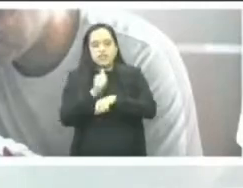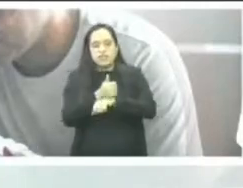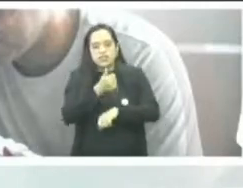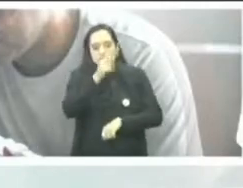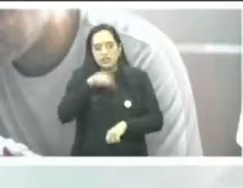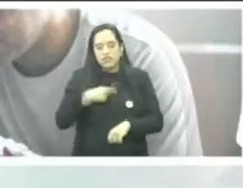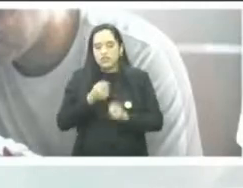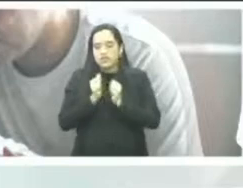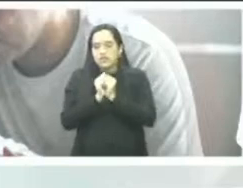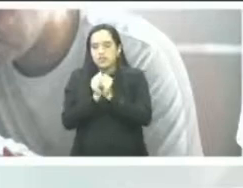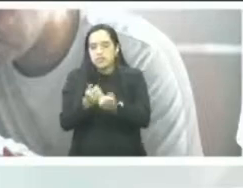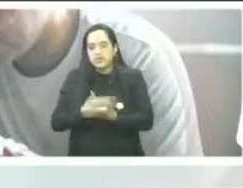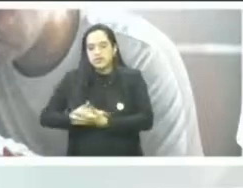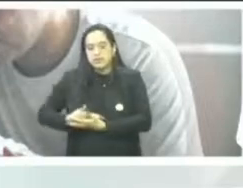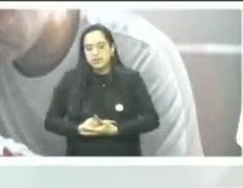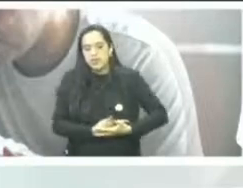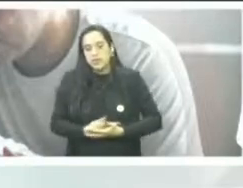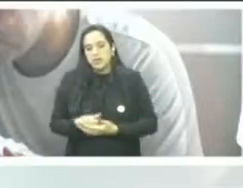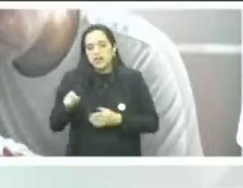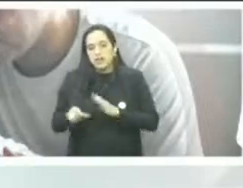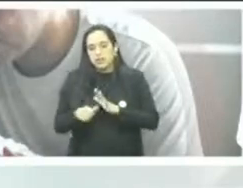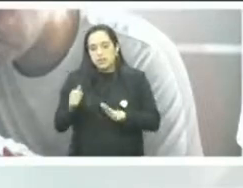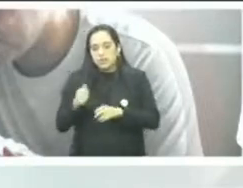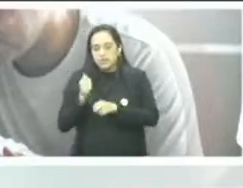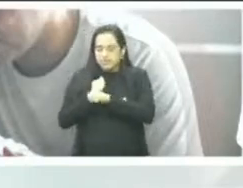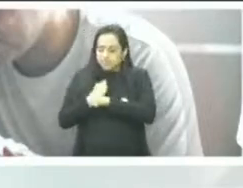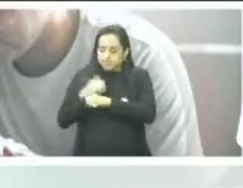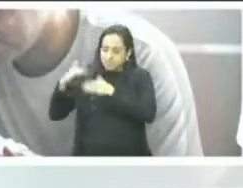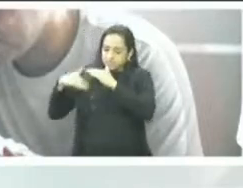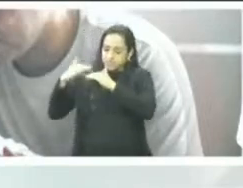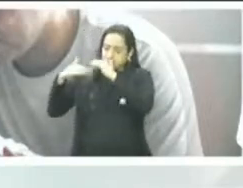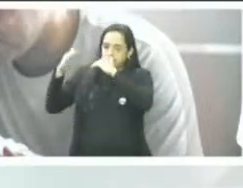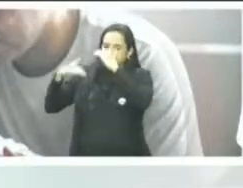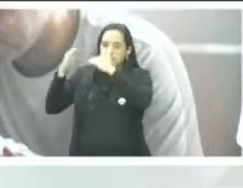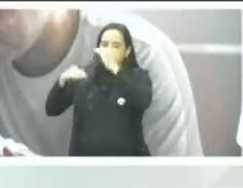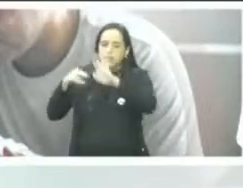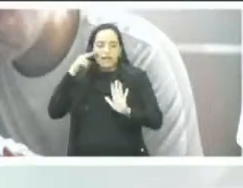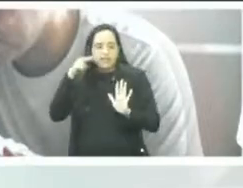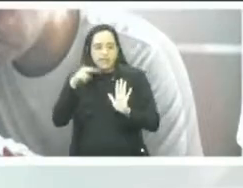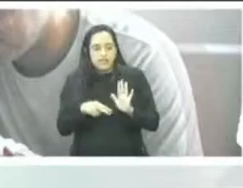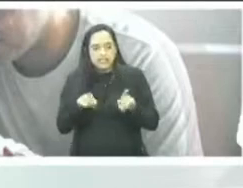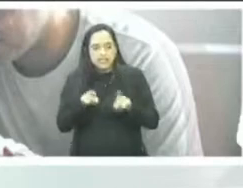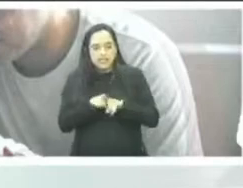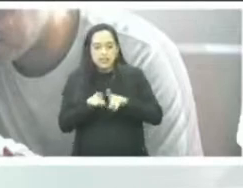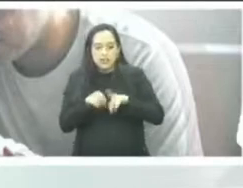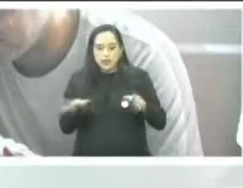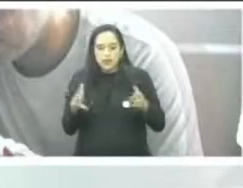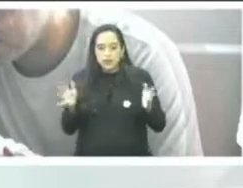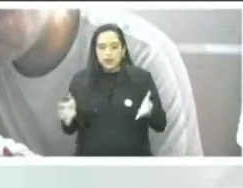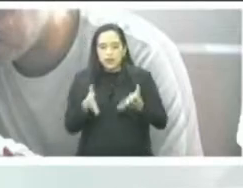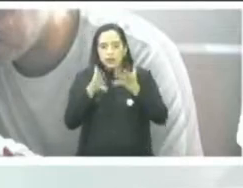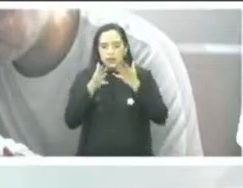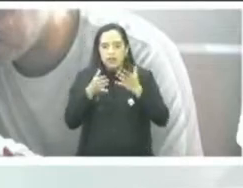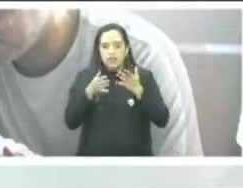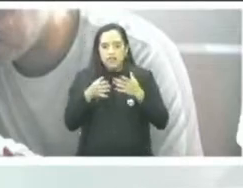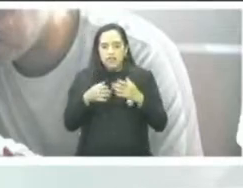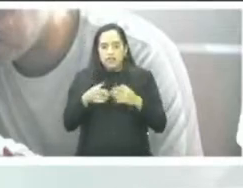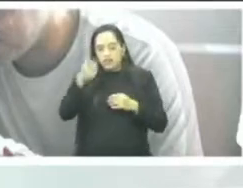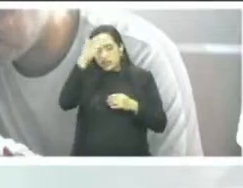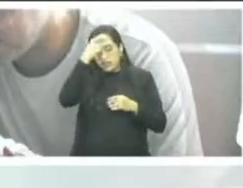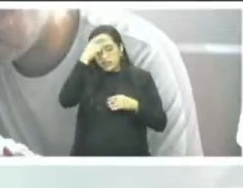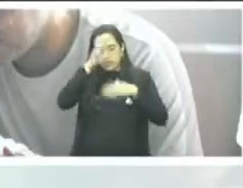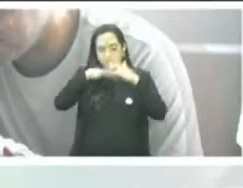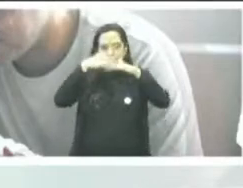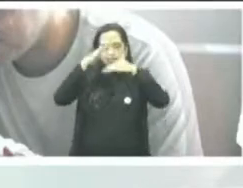esse bebê aí nos primeiros anos de vida, verificando e promovendo o neurodesenvolvimento